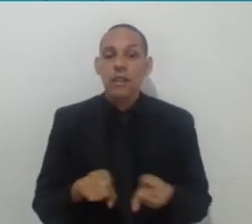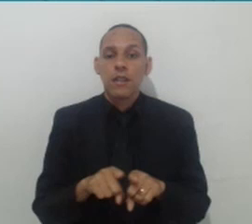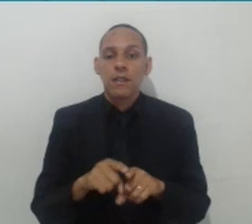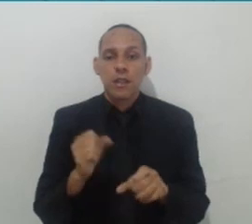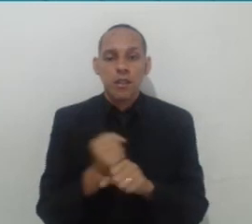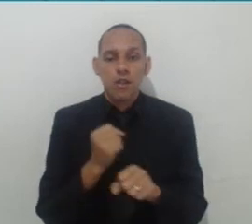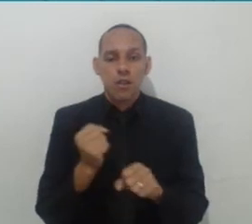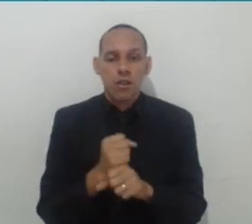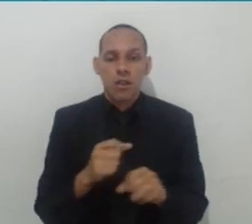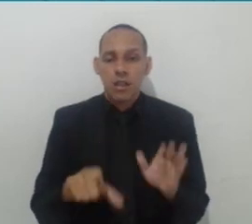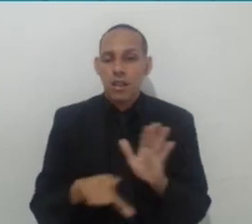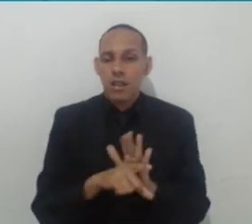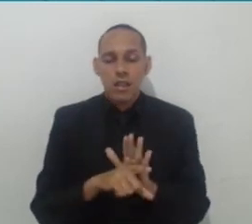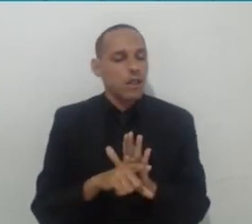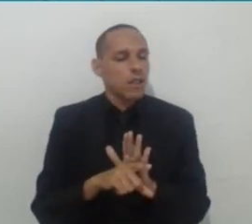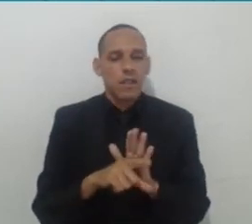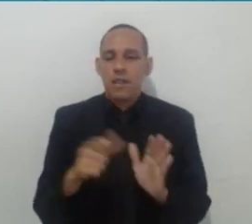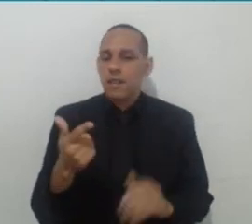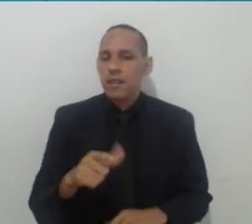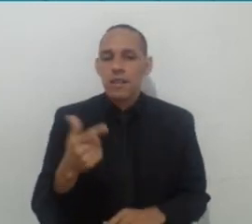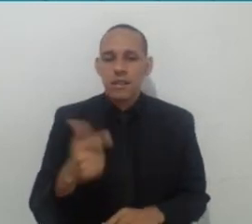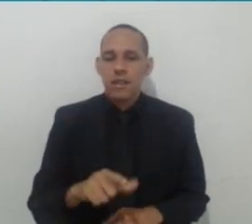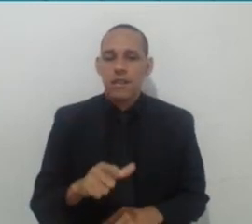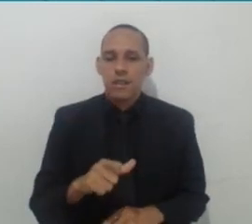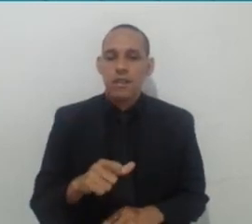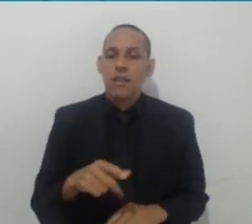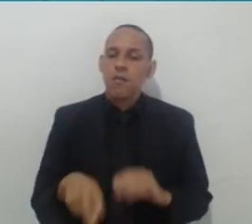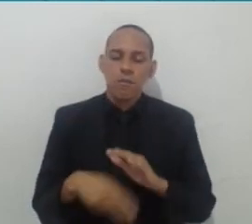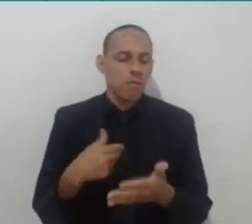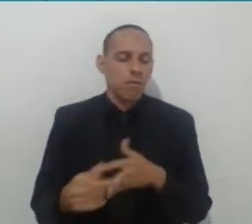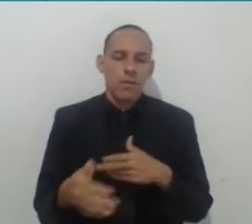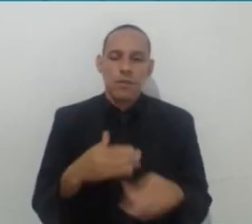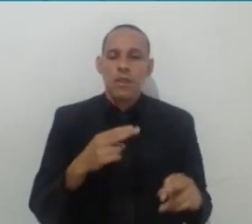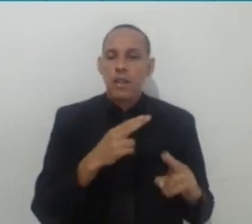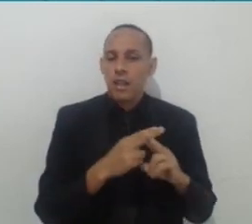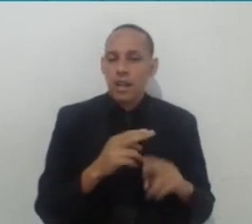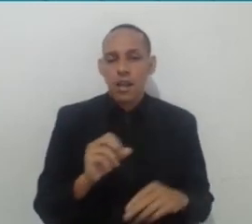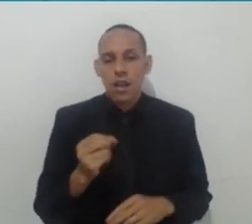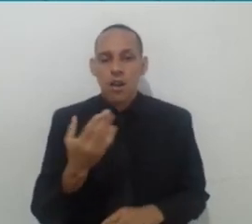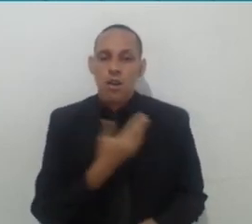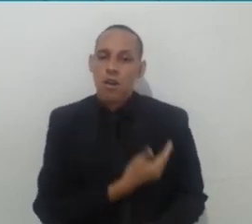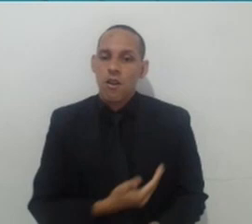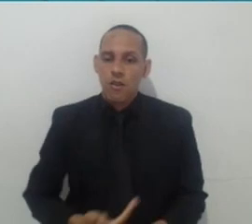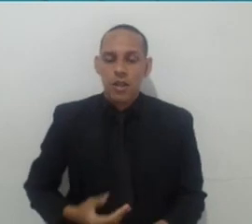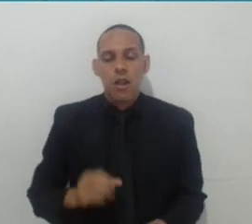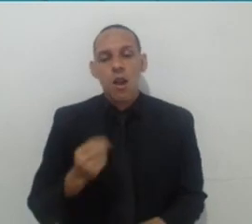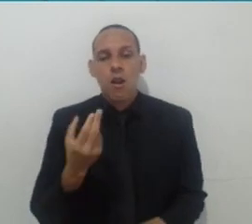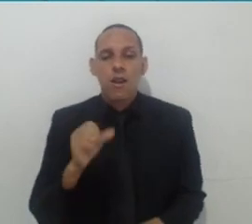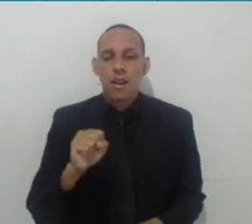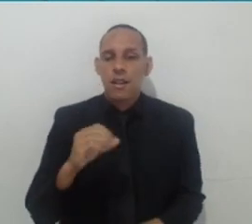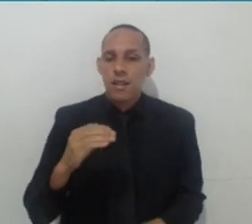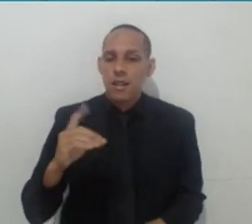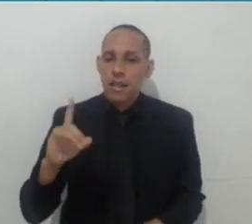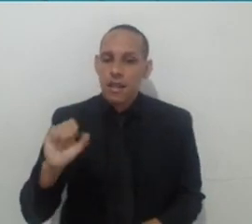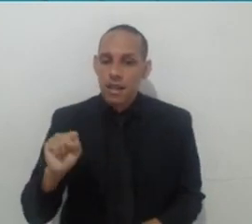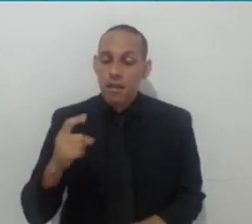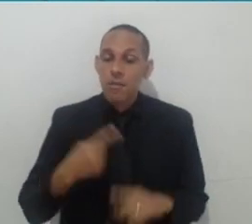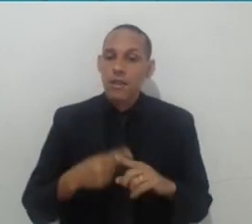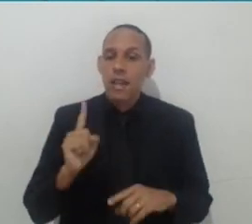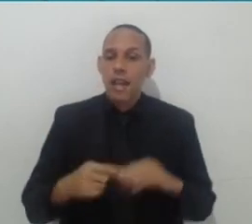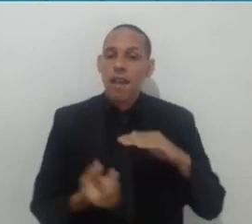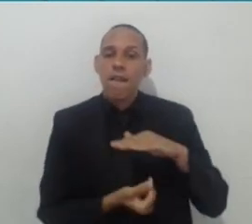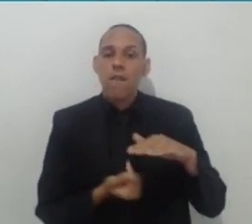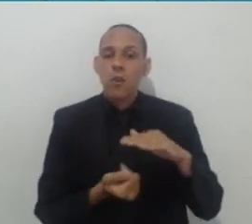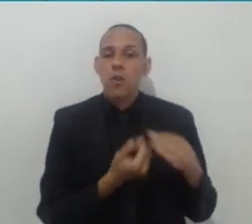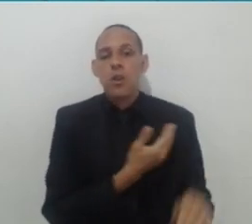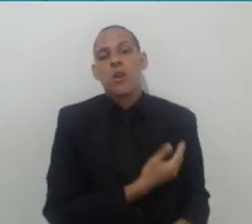do patrimônio público, seja este da Caixa ou da União FCVS, por ser um fundo público.